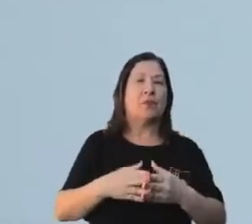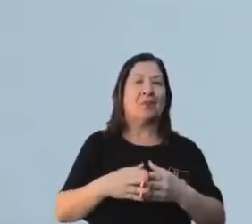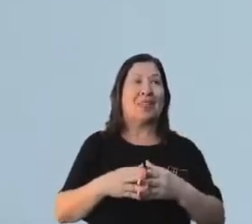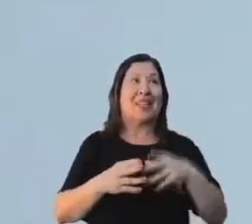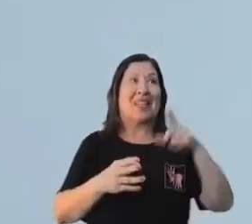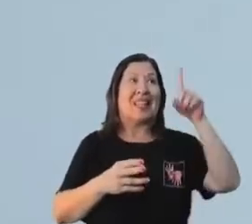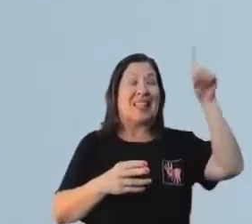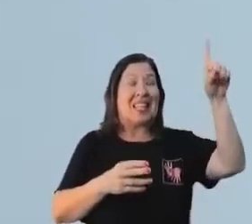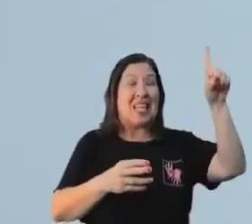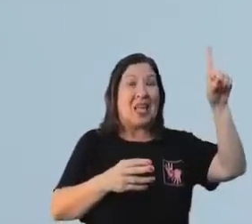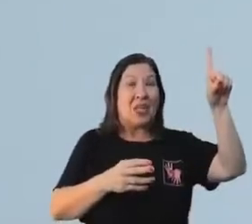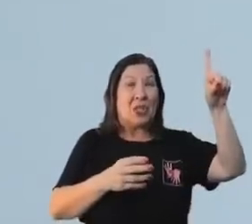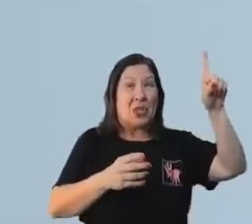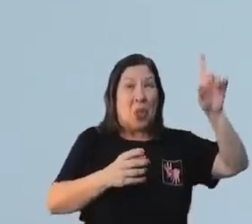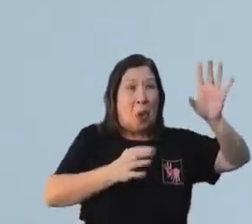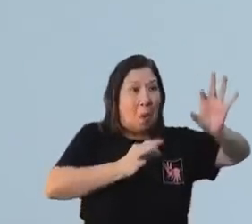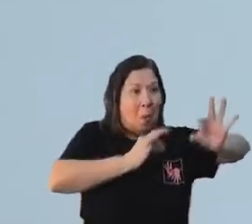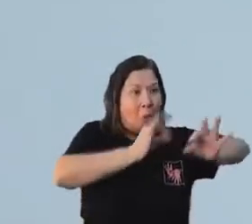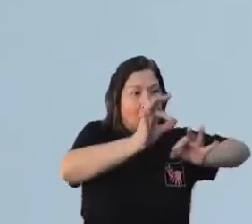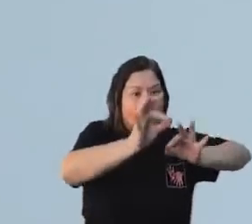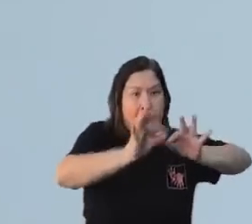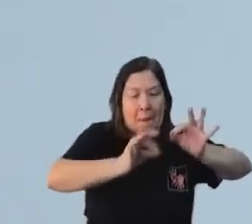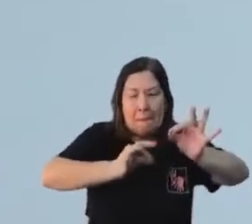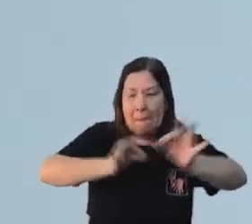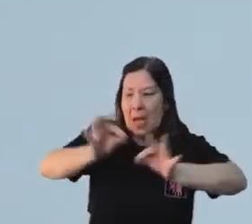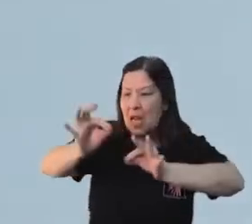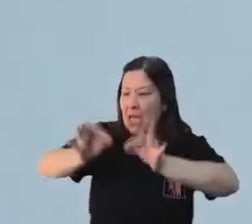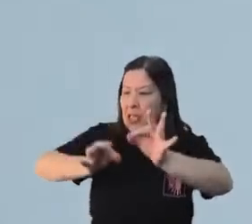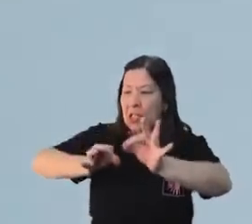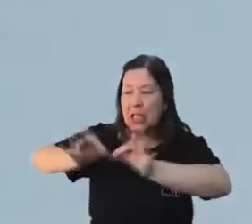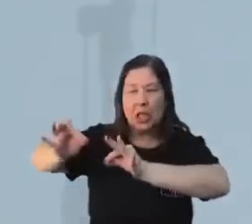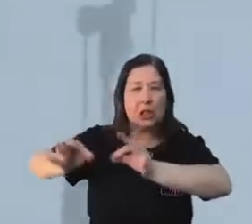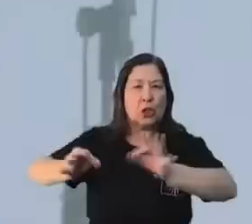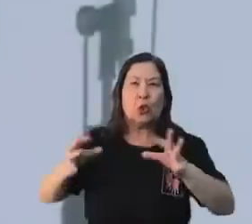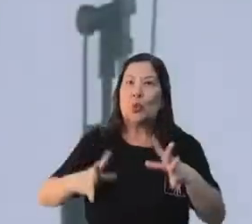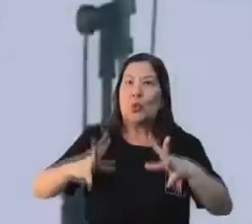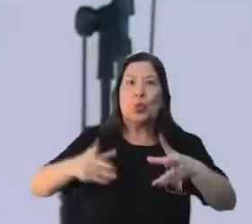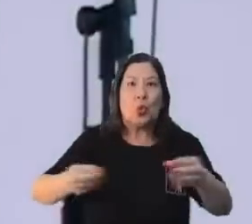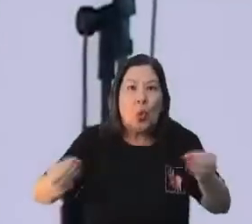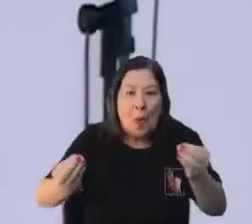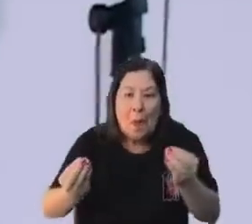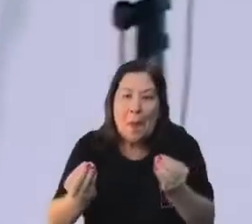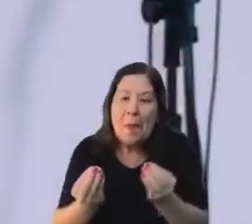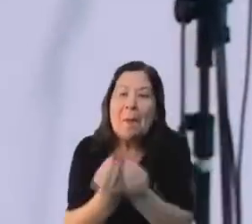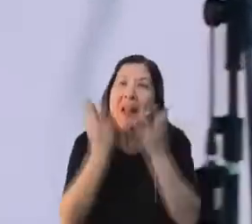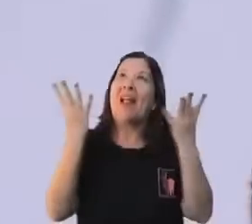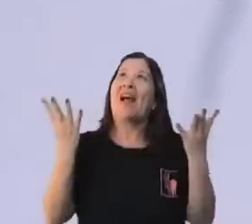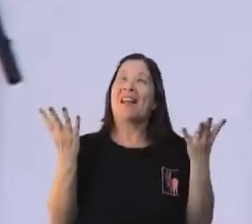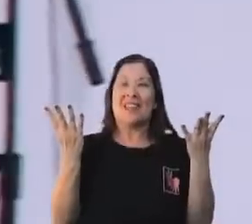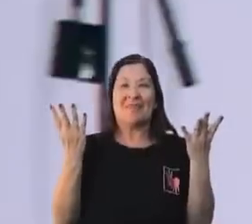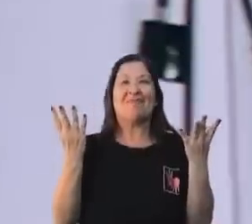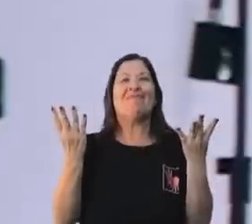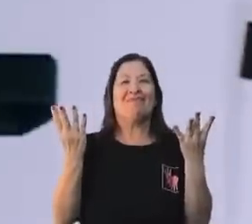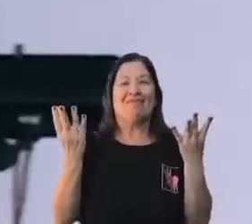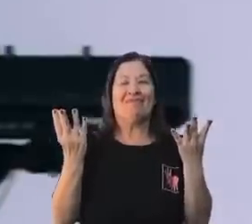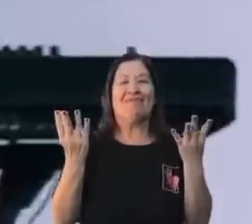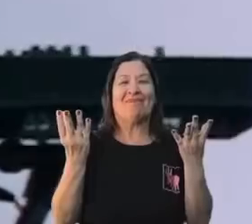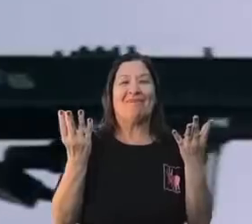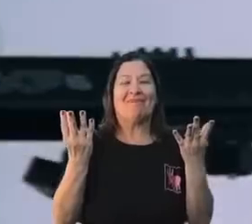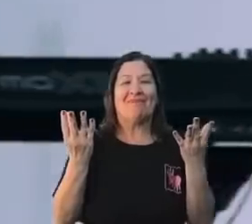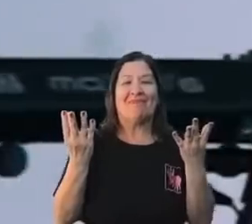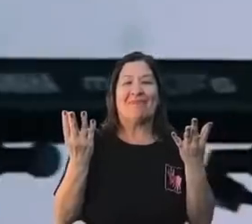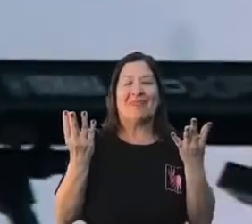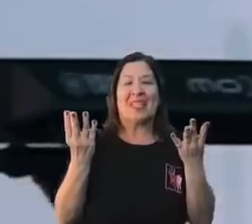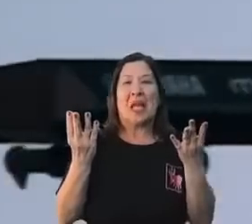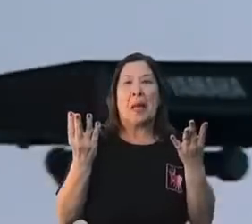do universo para atender a oração do rei. Um grande milagre. Esse milagre, pastor Arthur, é tão decantado nas